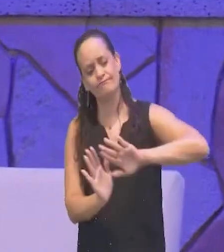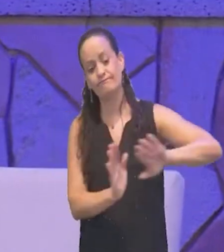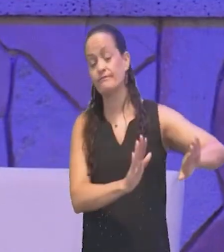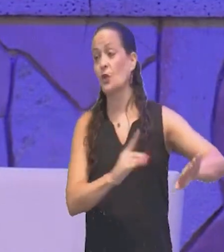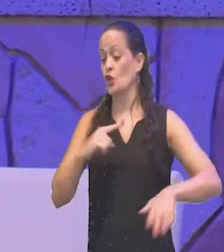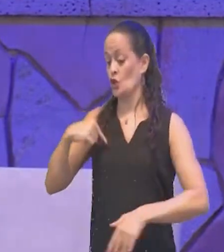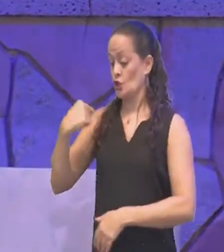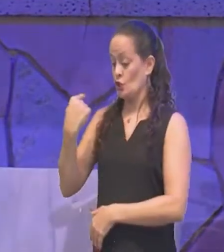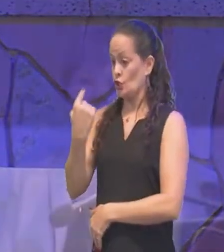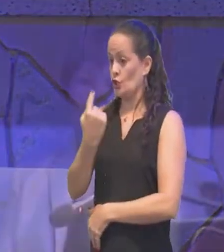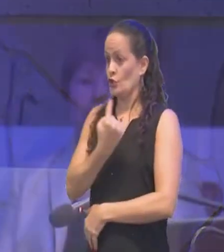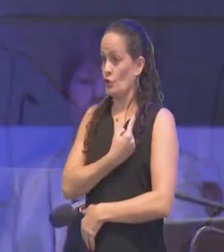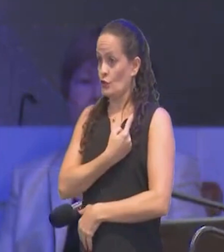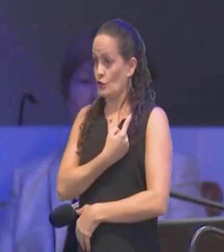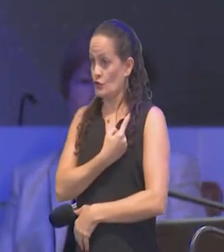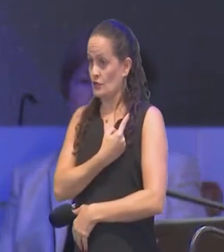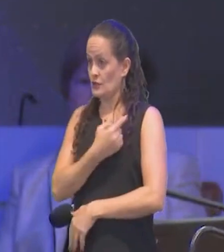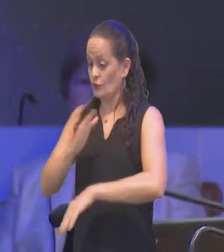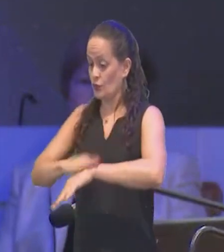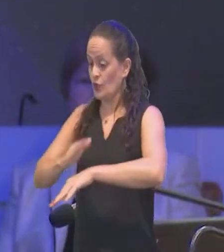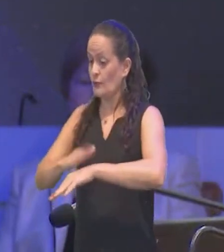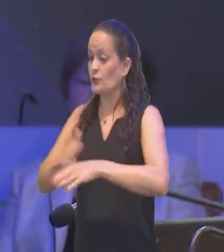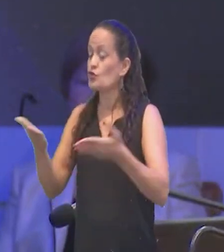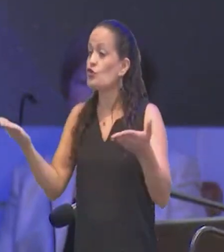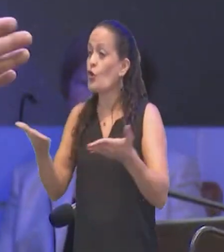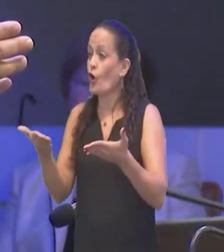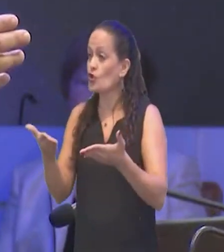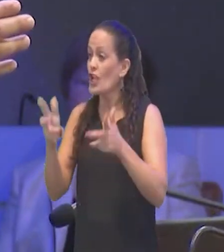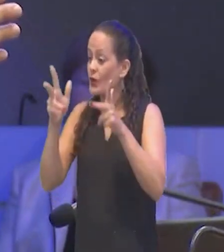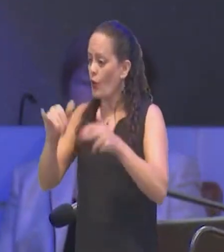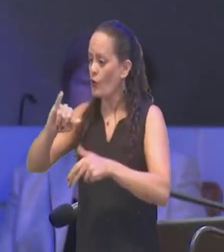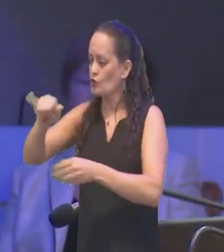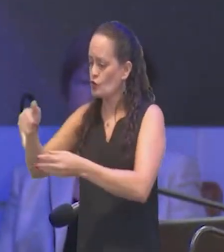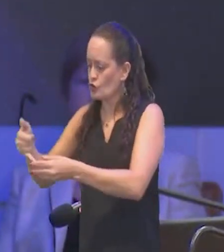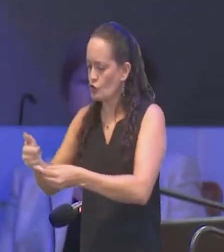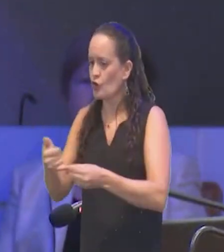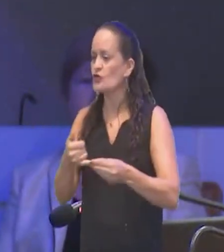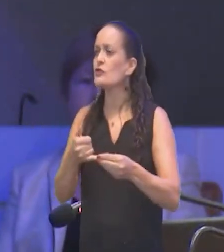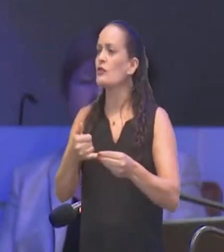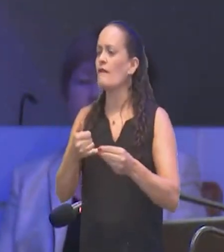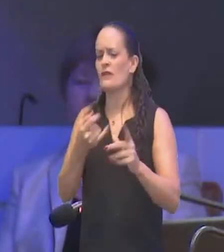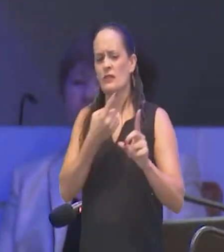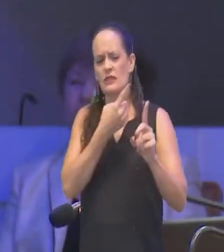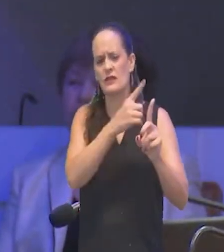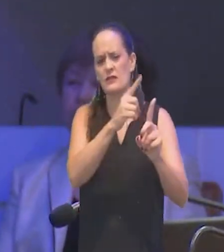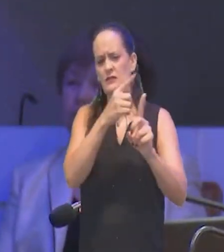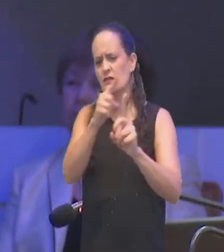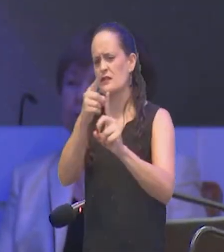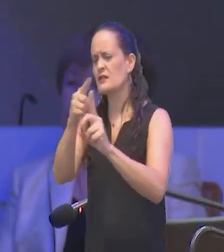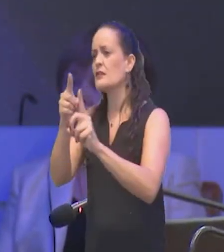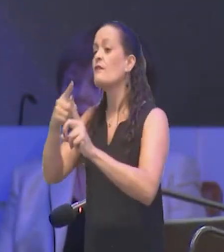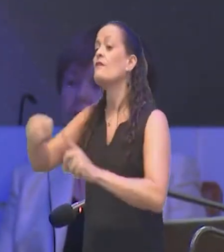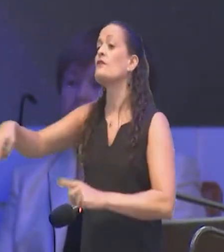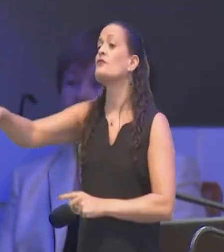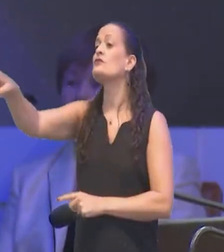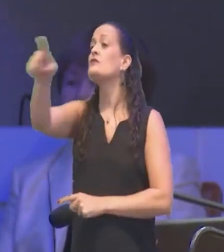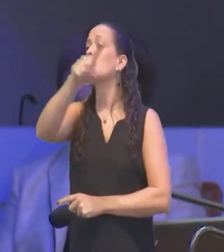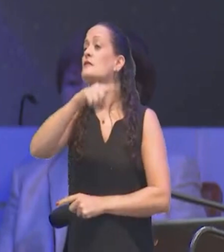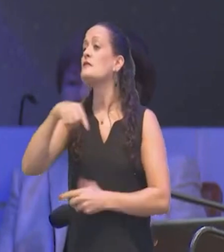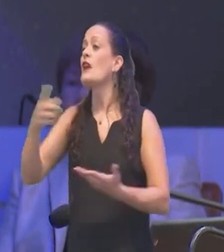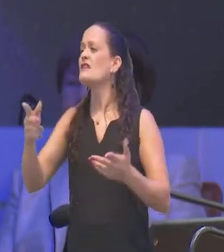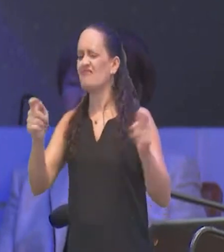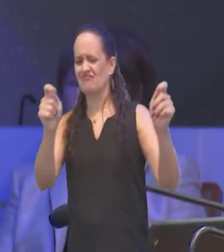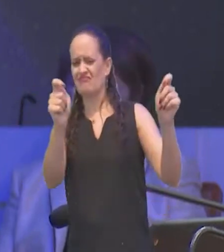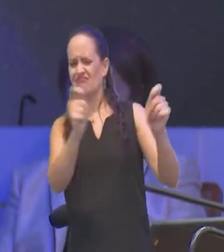Diante da realidade do seu tempo, Josué então fez aquele grande desafio. Deitem fora os falsos